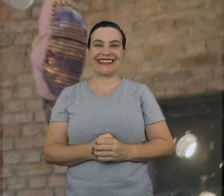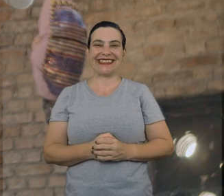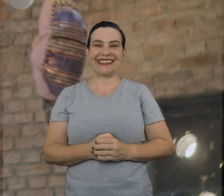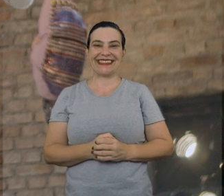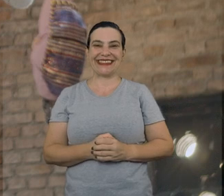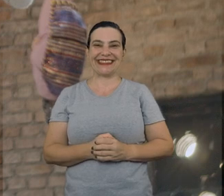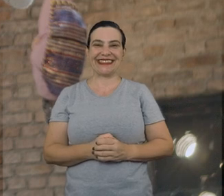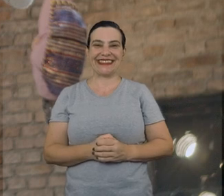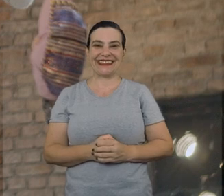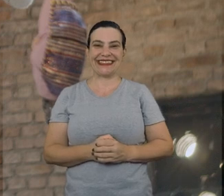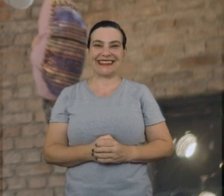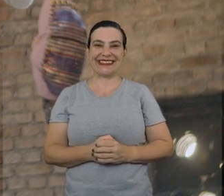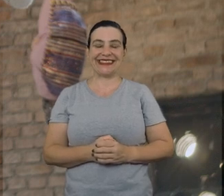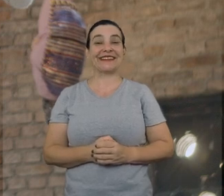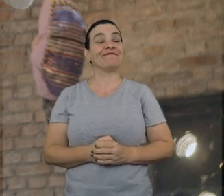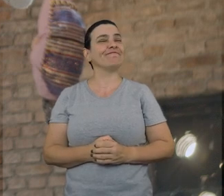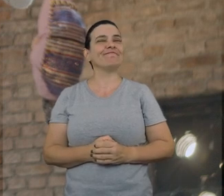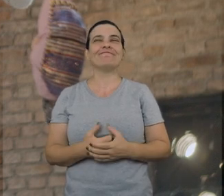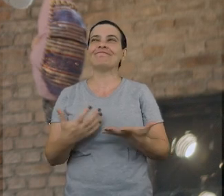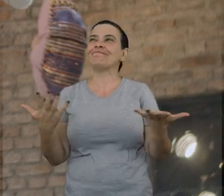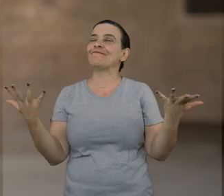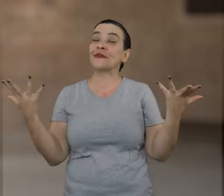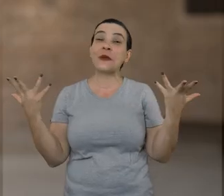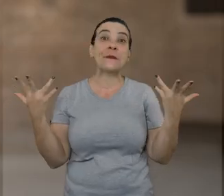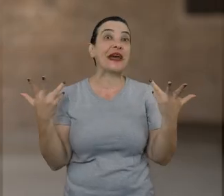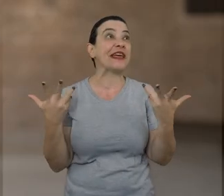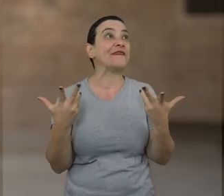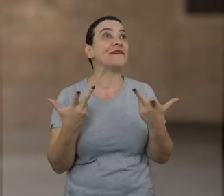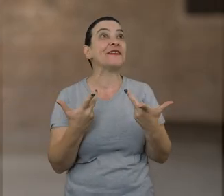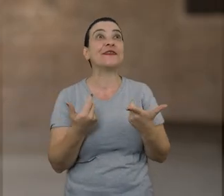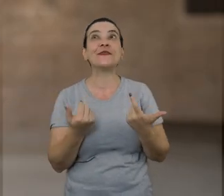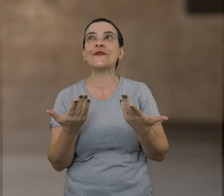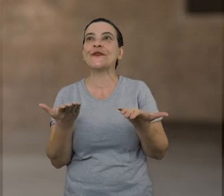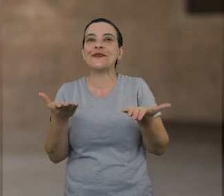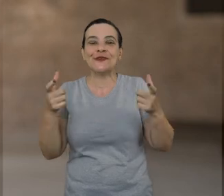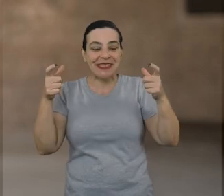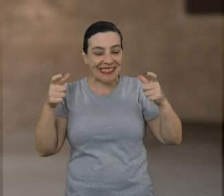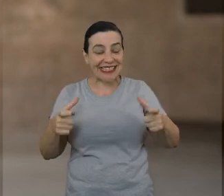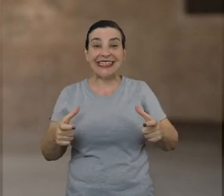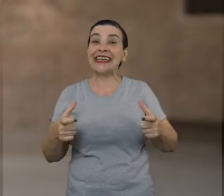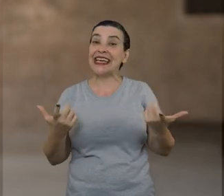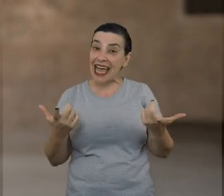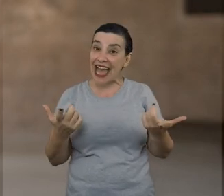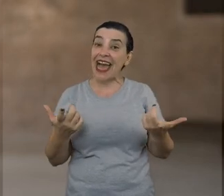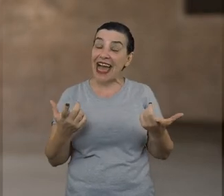Foi tudo muito mágico o que aconteceu, sabe? Porque essa instalação aqui